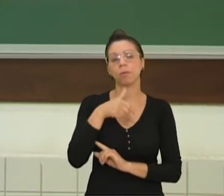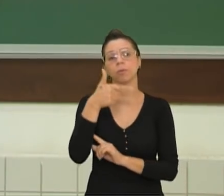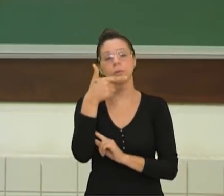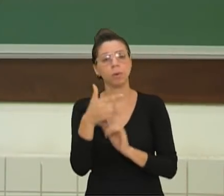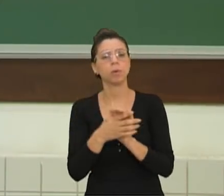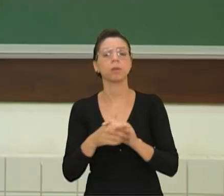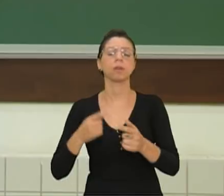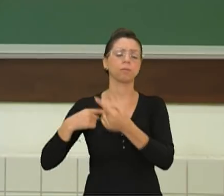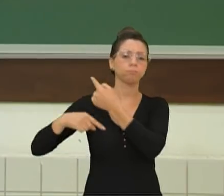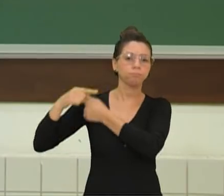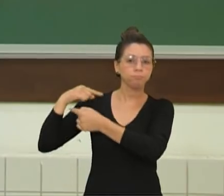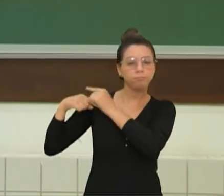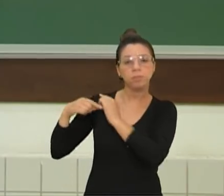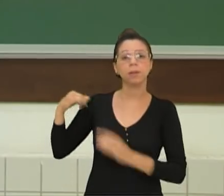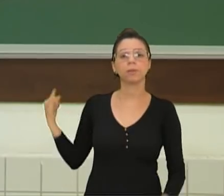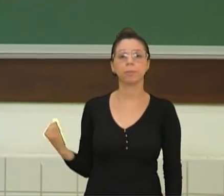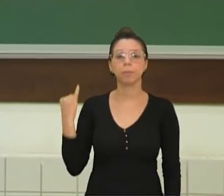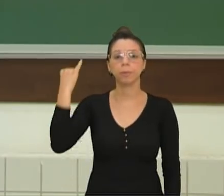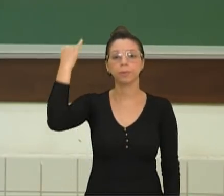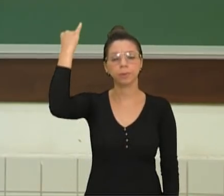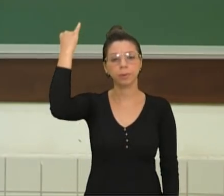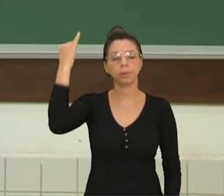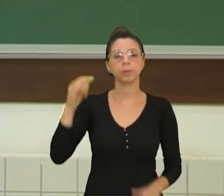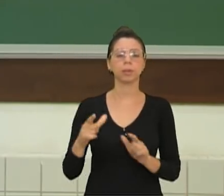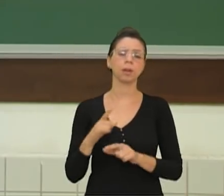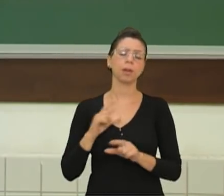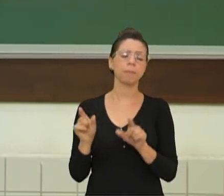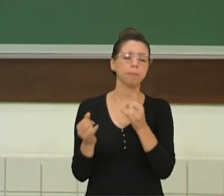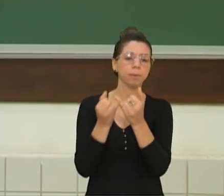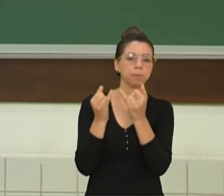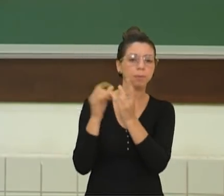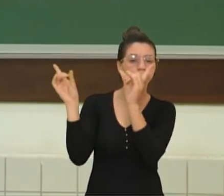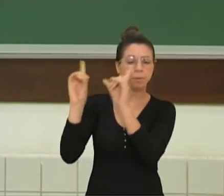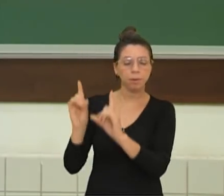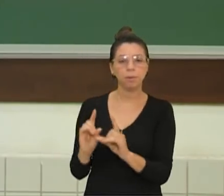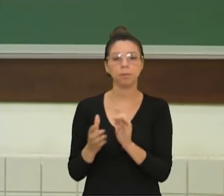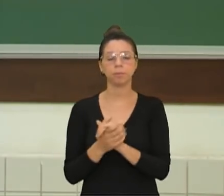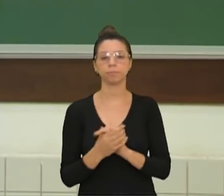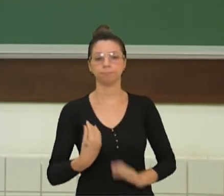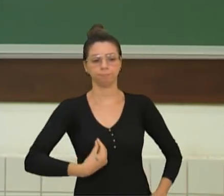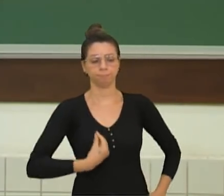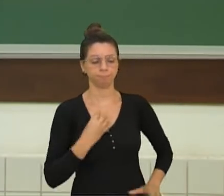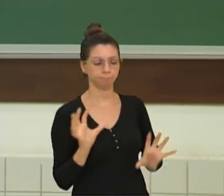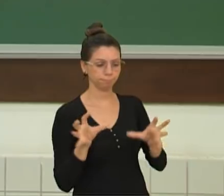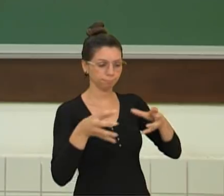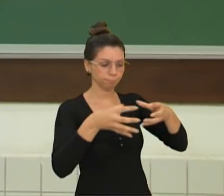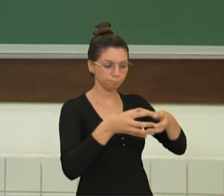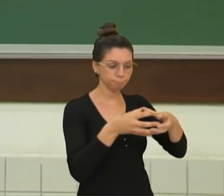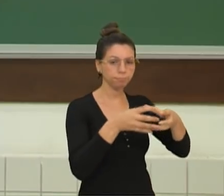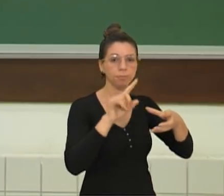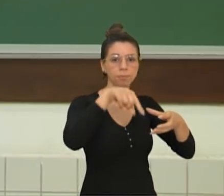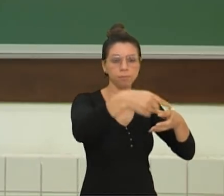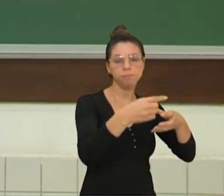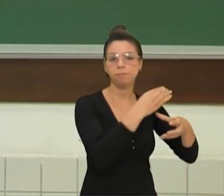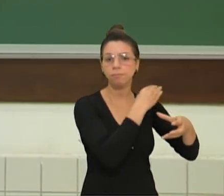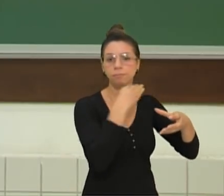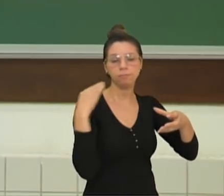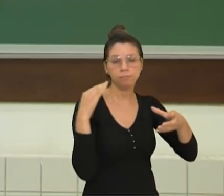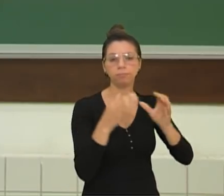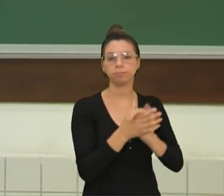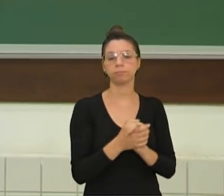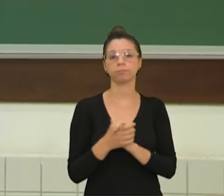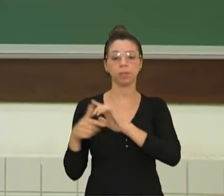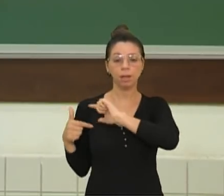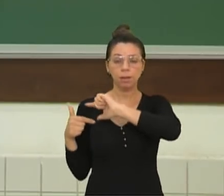como se fossem seres divinos que viveram na sua comunidade e que passam as regras e as